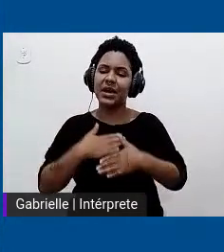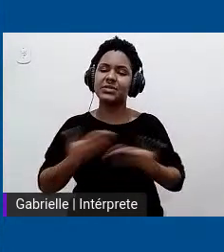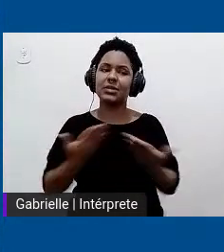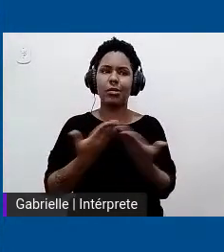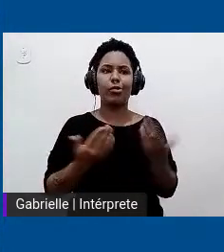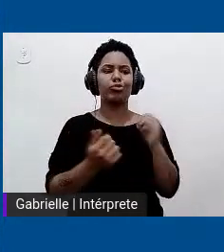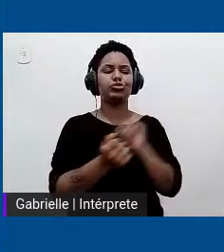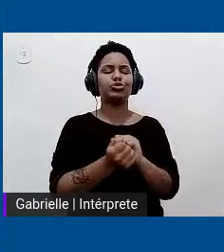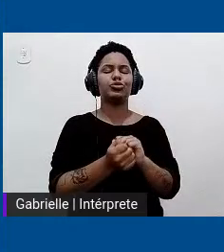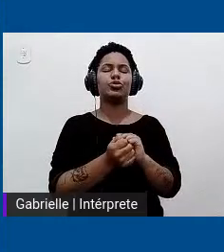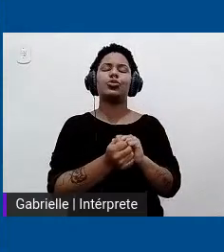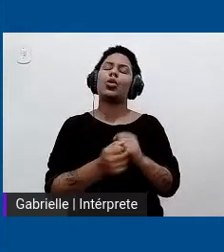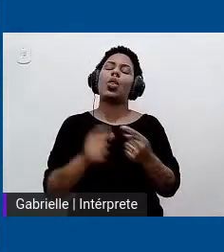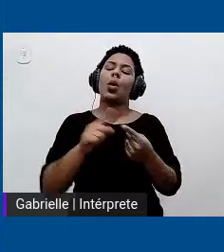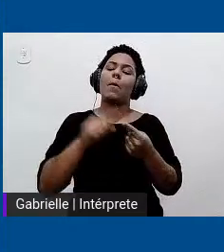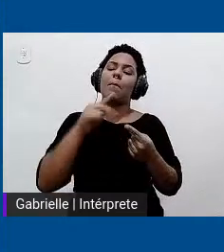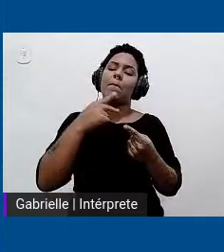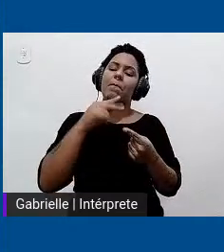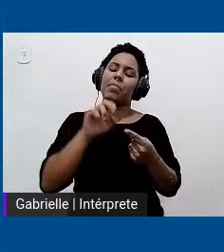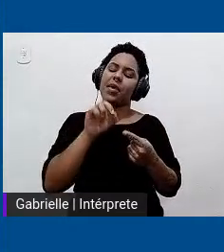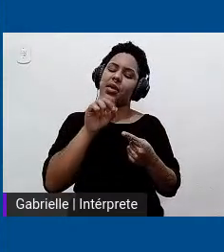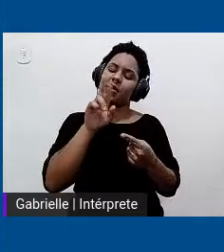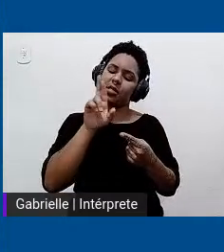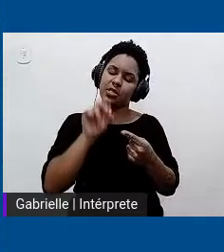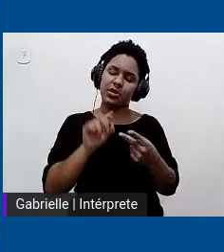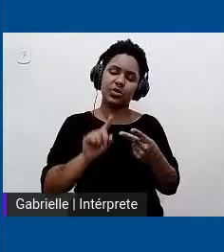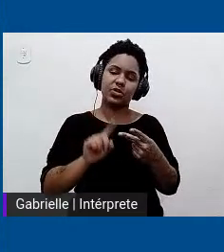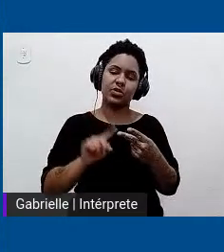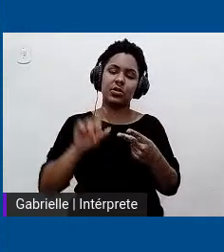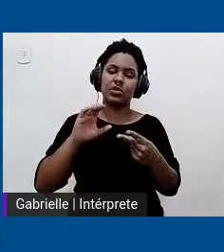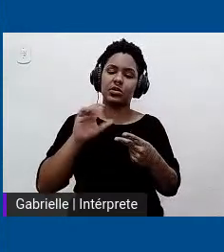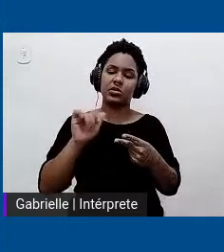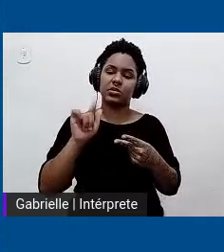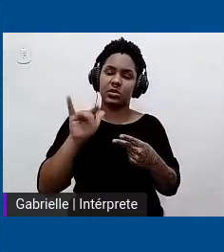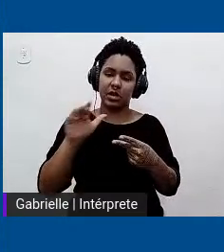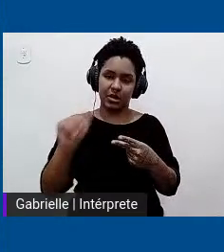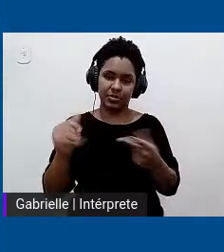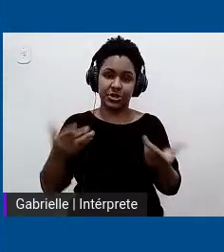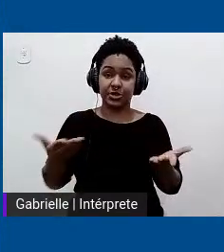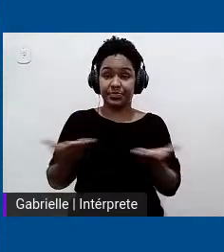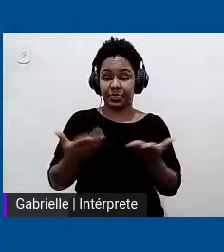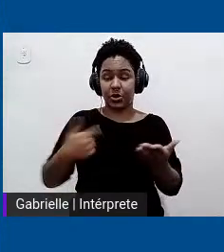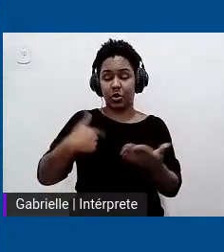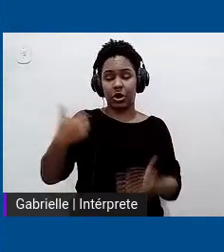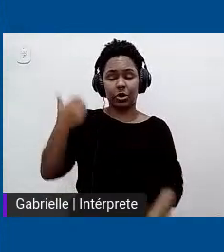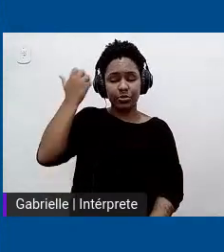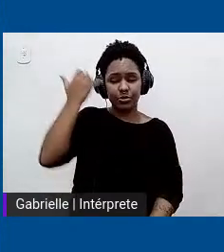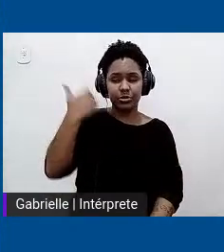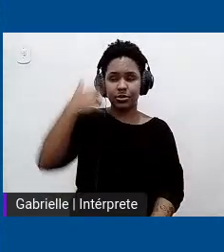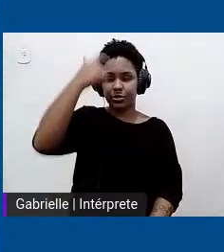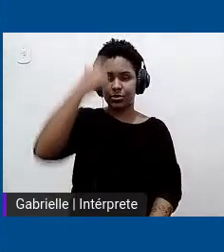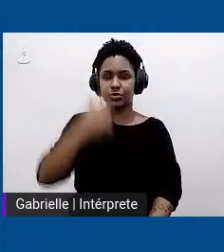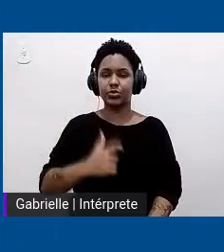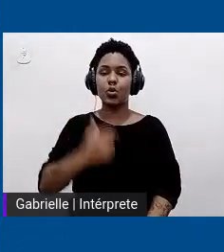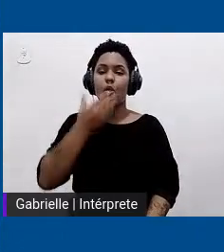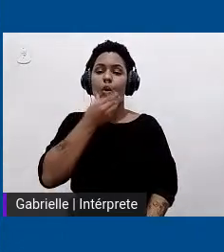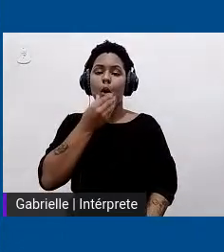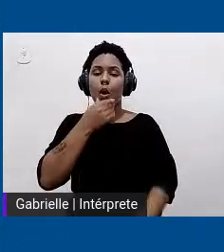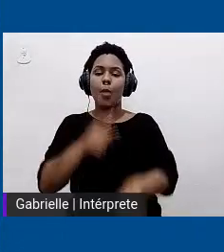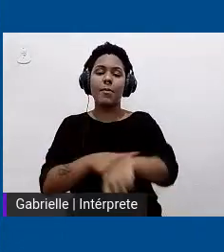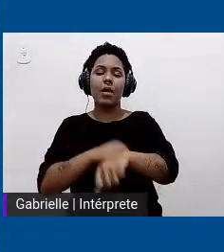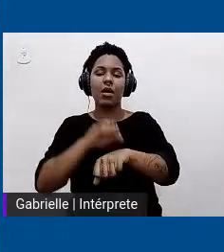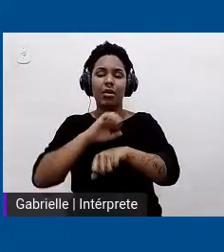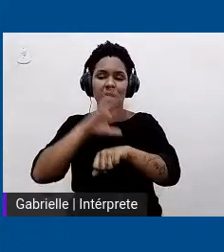e Cláudia Heinemann, né? E passo a me descrever, então. Eu sou um homem de pele clara,